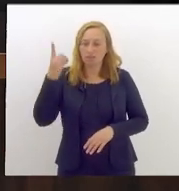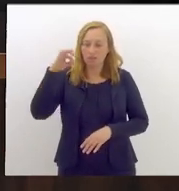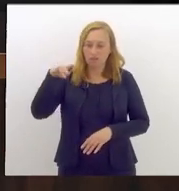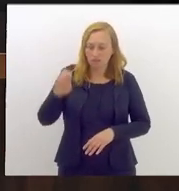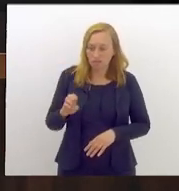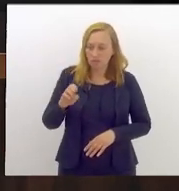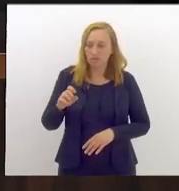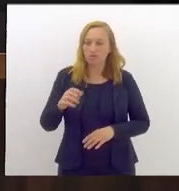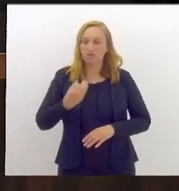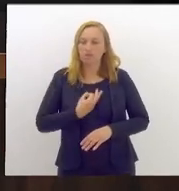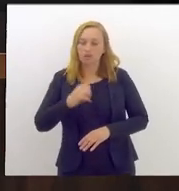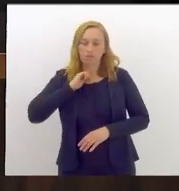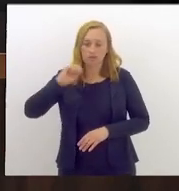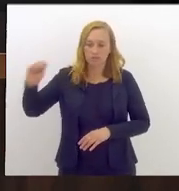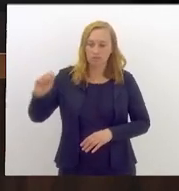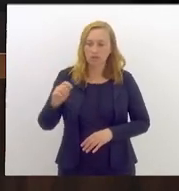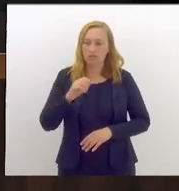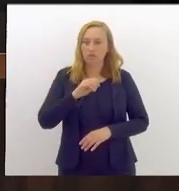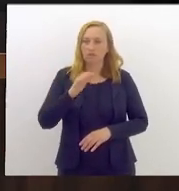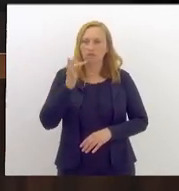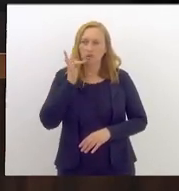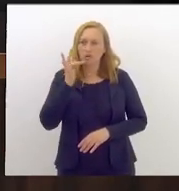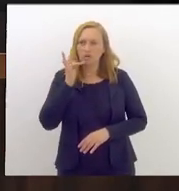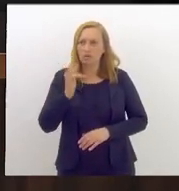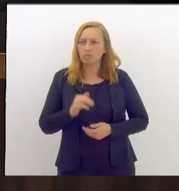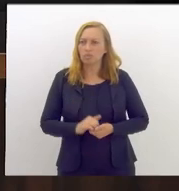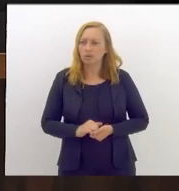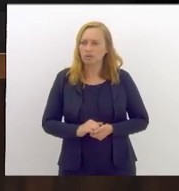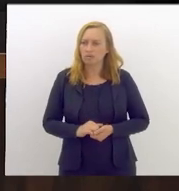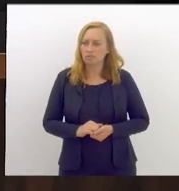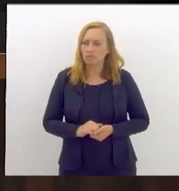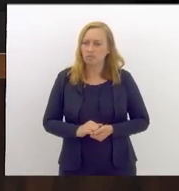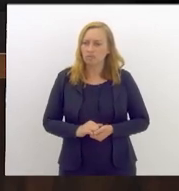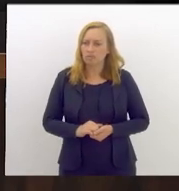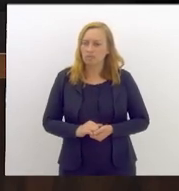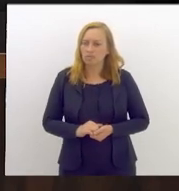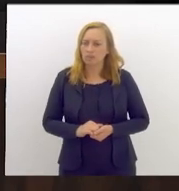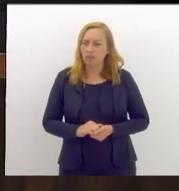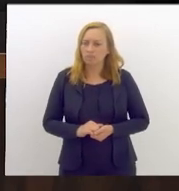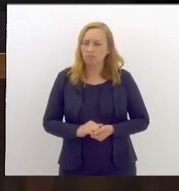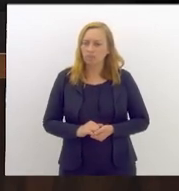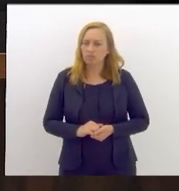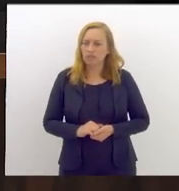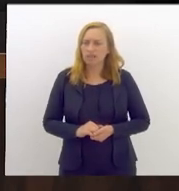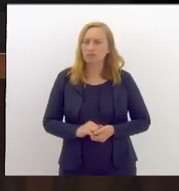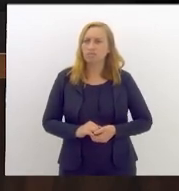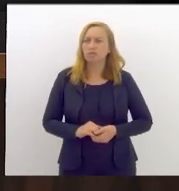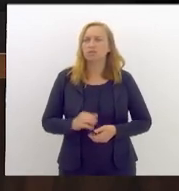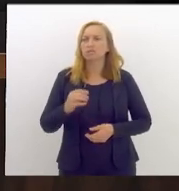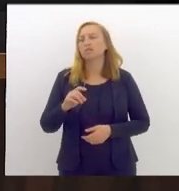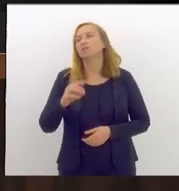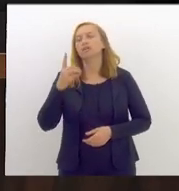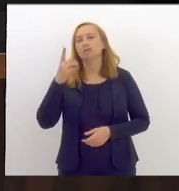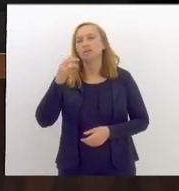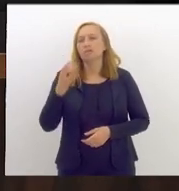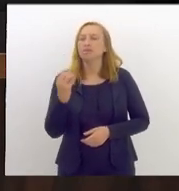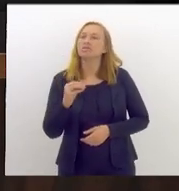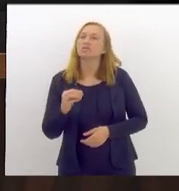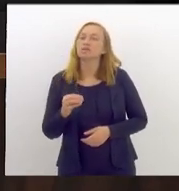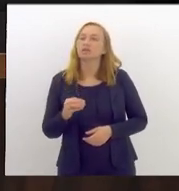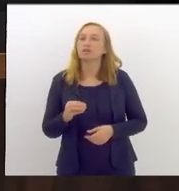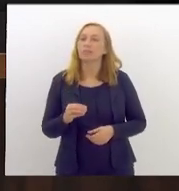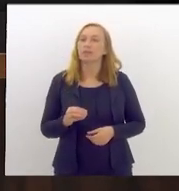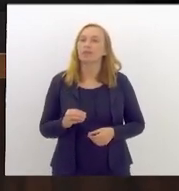Tiradentes respectivo diploma a Jorge Felipe Neto parecida comissão favorável Deputado Márcio canela projeto de resolução